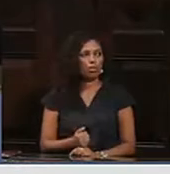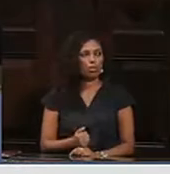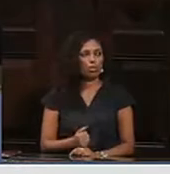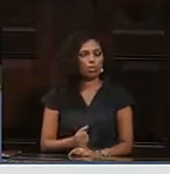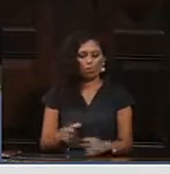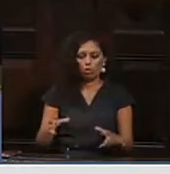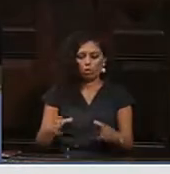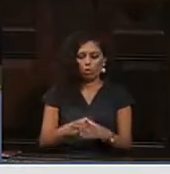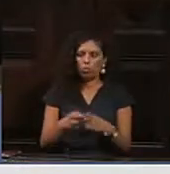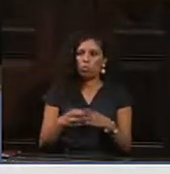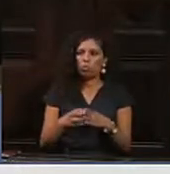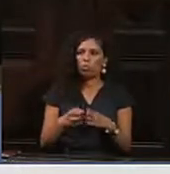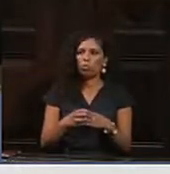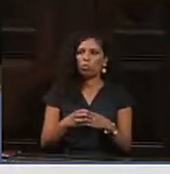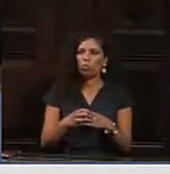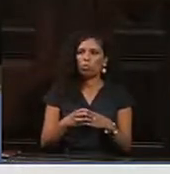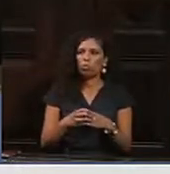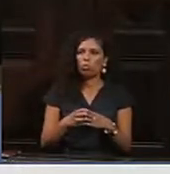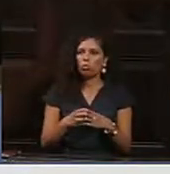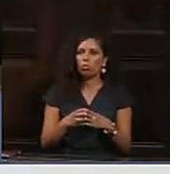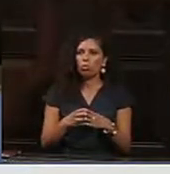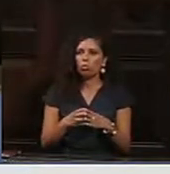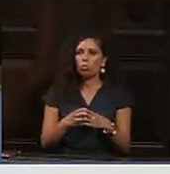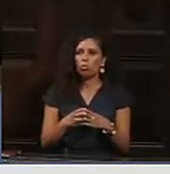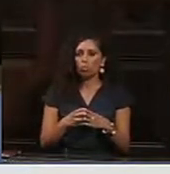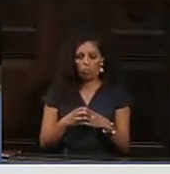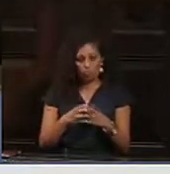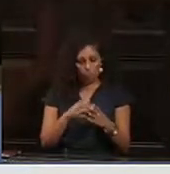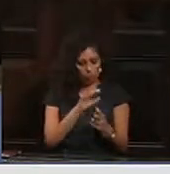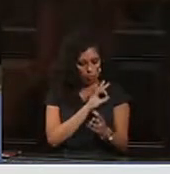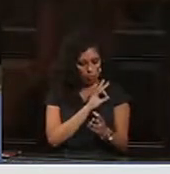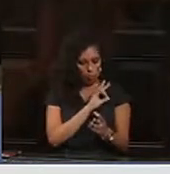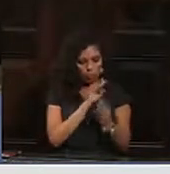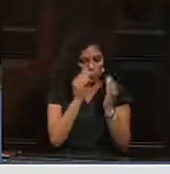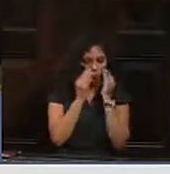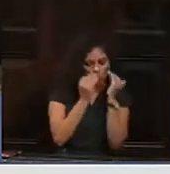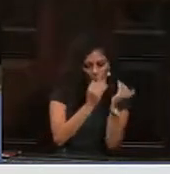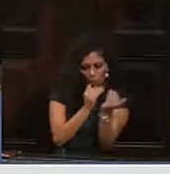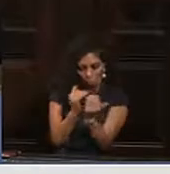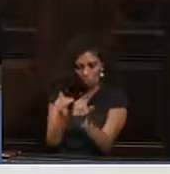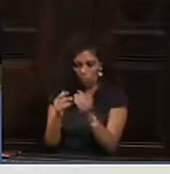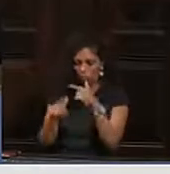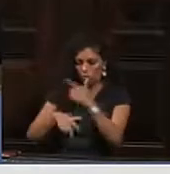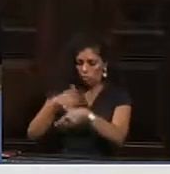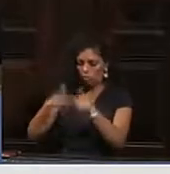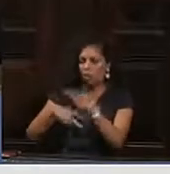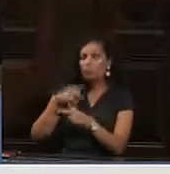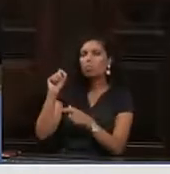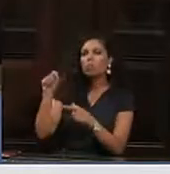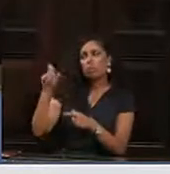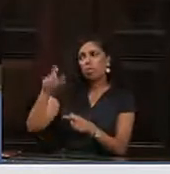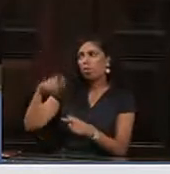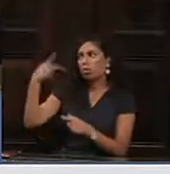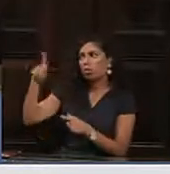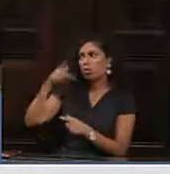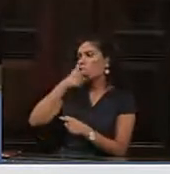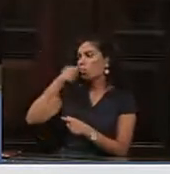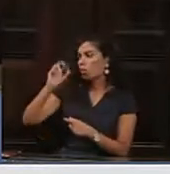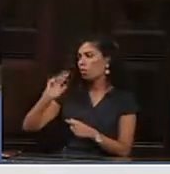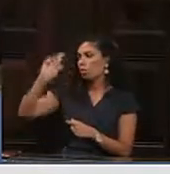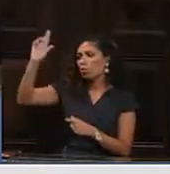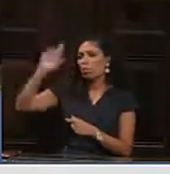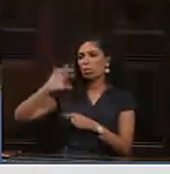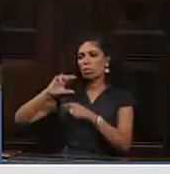tropa realmente é o reflexo do comandante. Isso todo mundo sabe. Então, graças a Deus, o